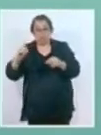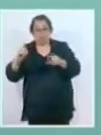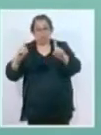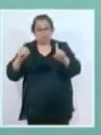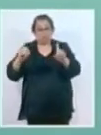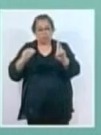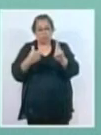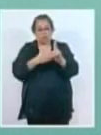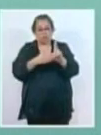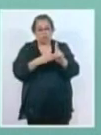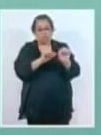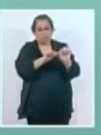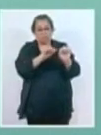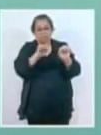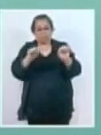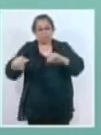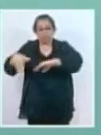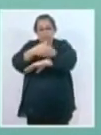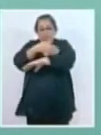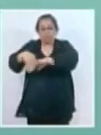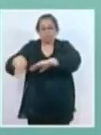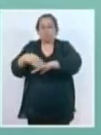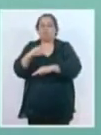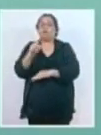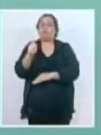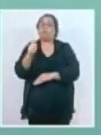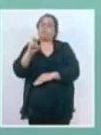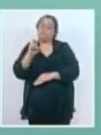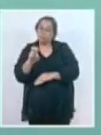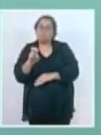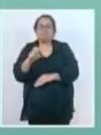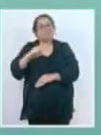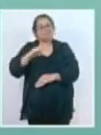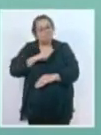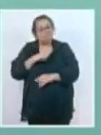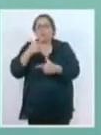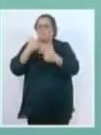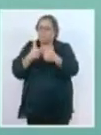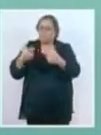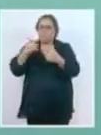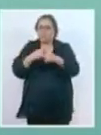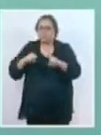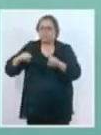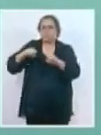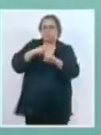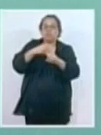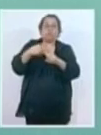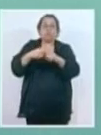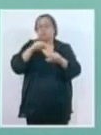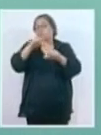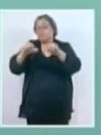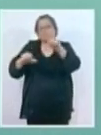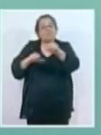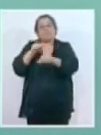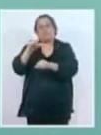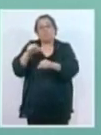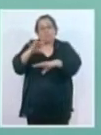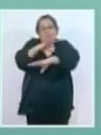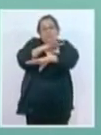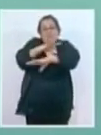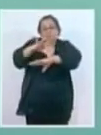na 15. Então, o pessoal não acostuma. Estão tendo constantes colisões em razão dessa mudança ali desse pequeno trecho. É